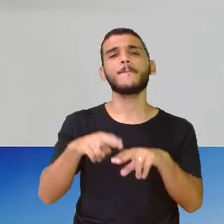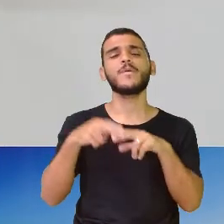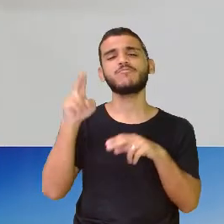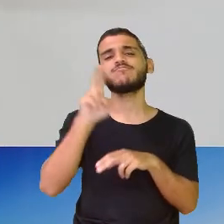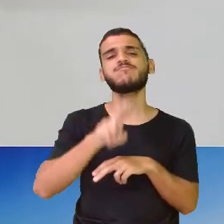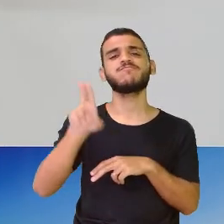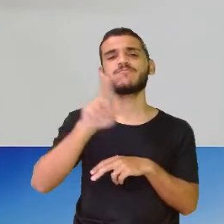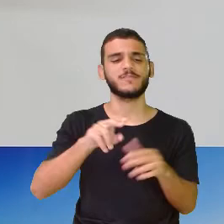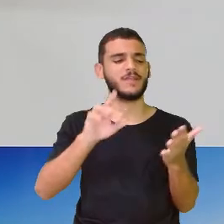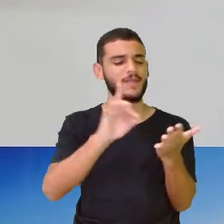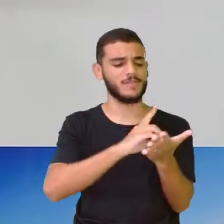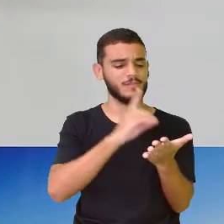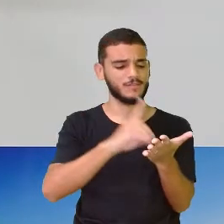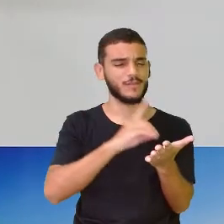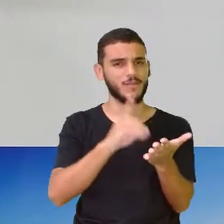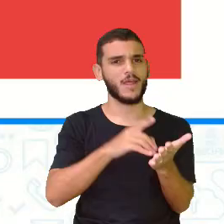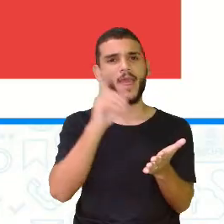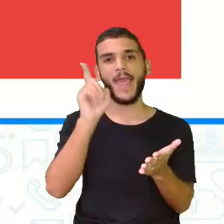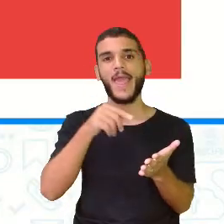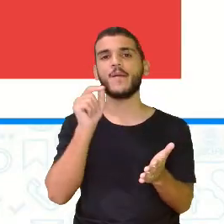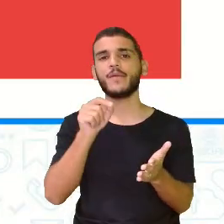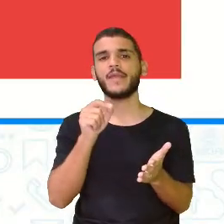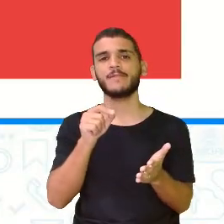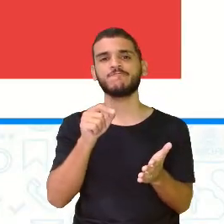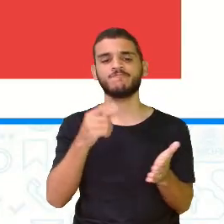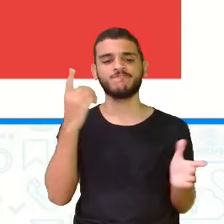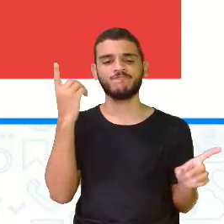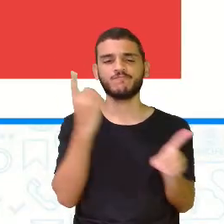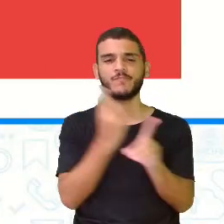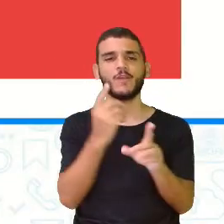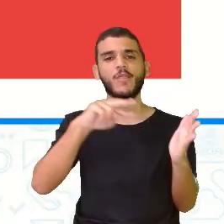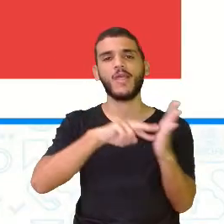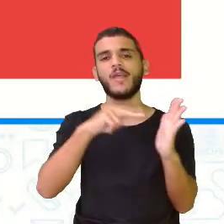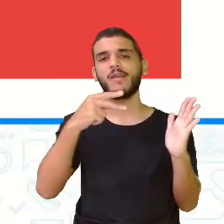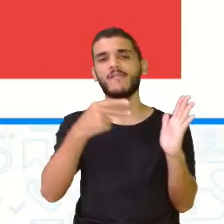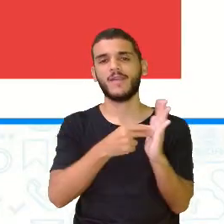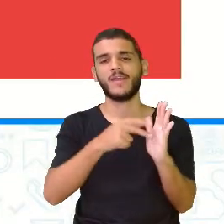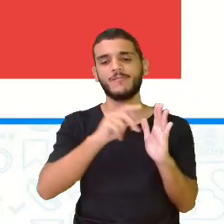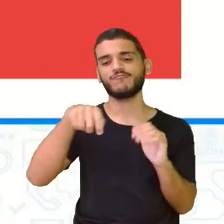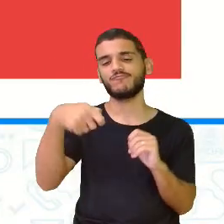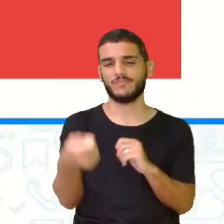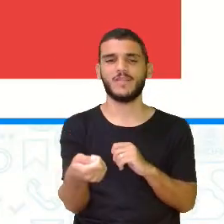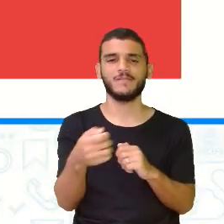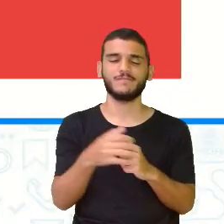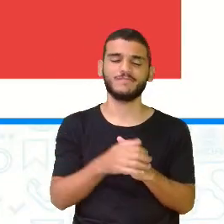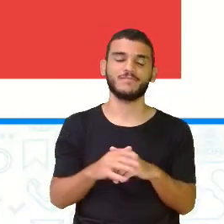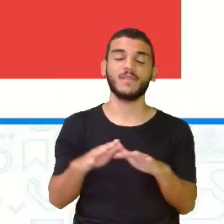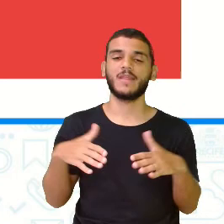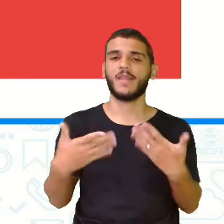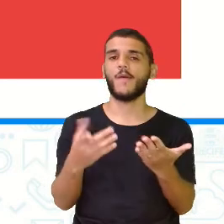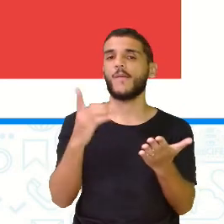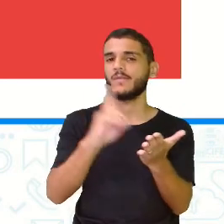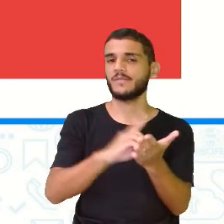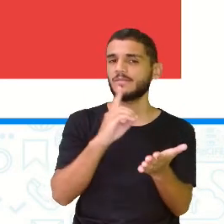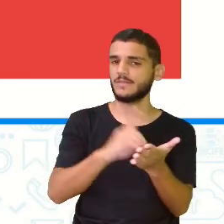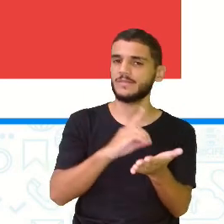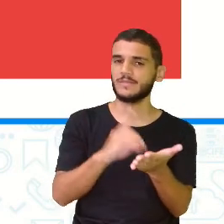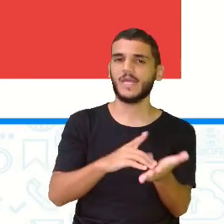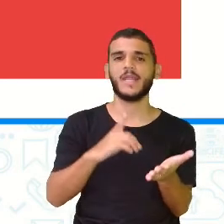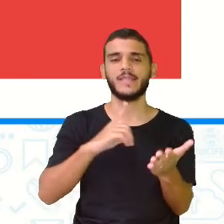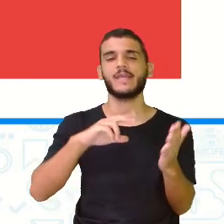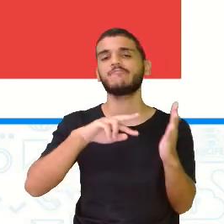O dicionário é para encontrar o significado das palavras. No dicionário, a gente encontra